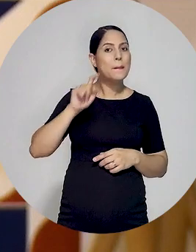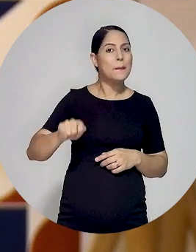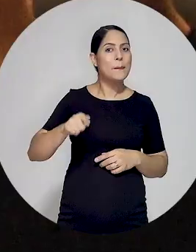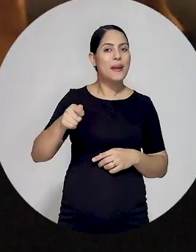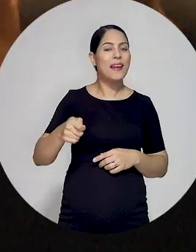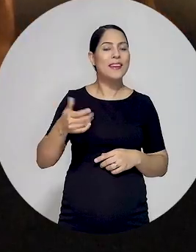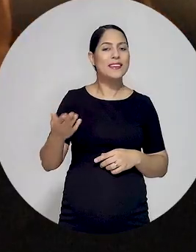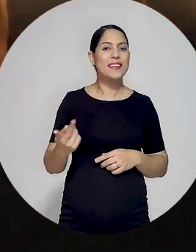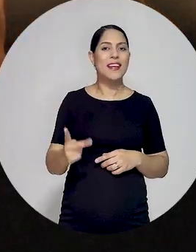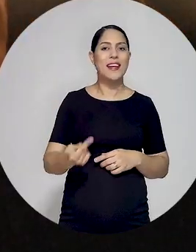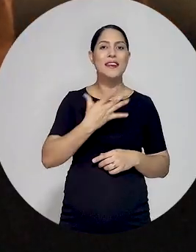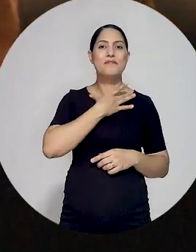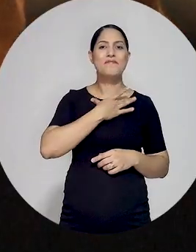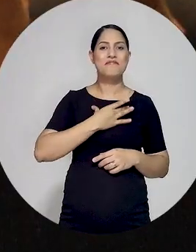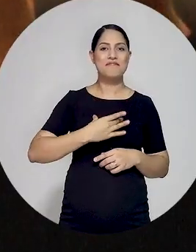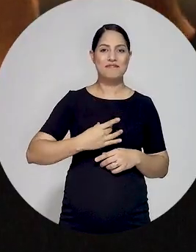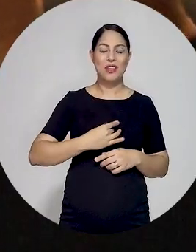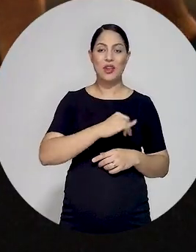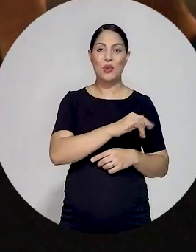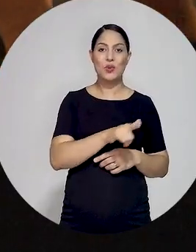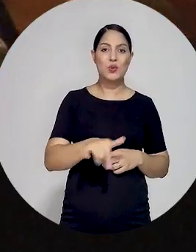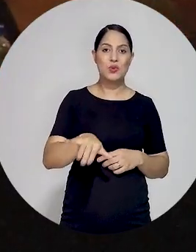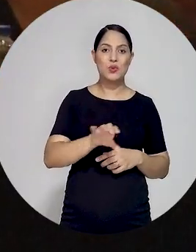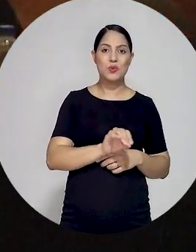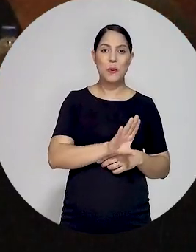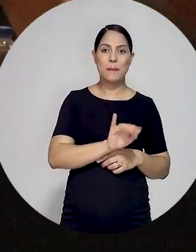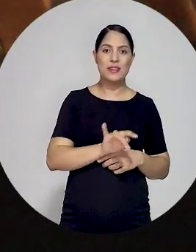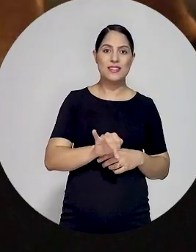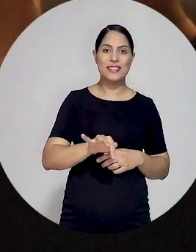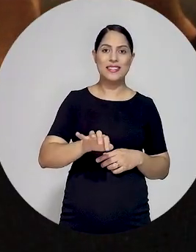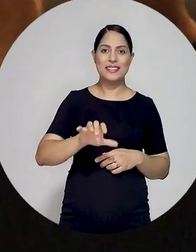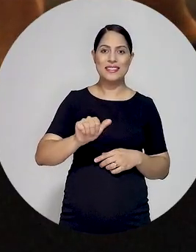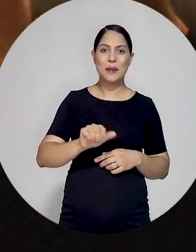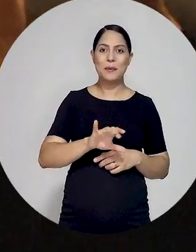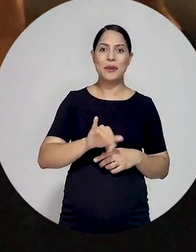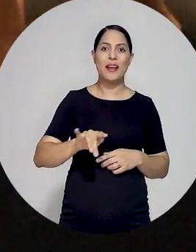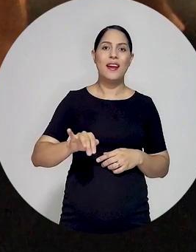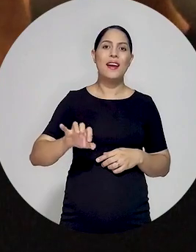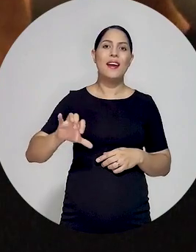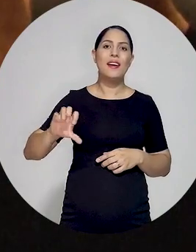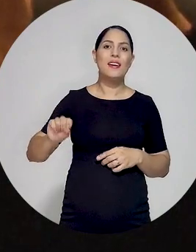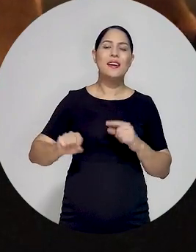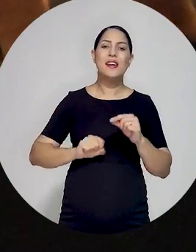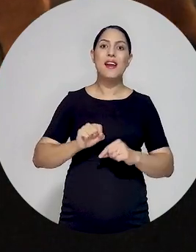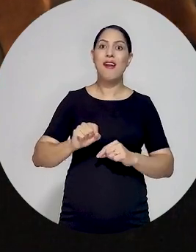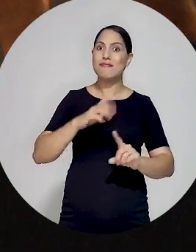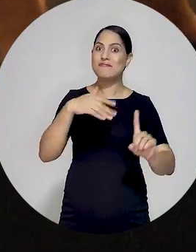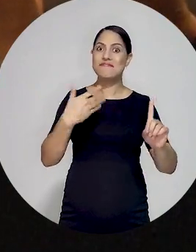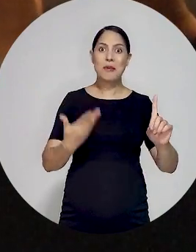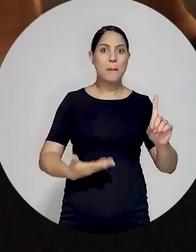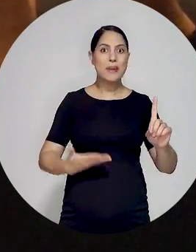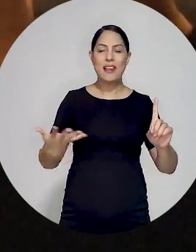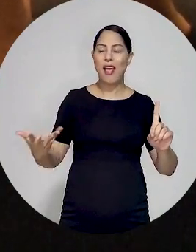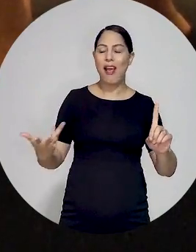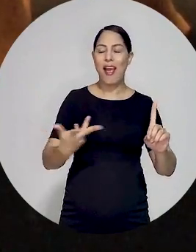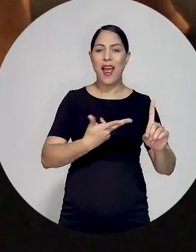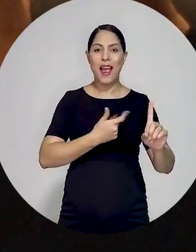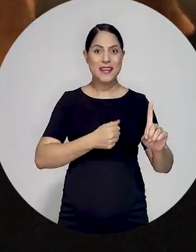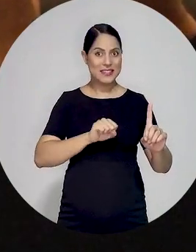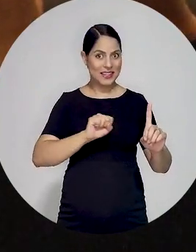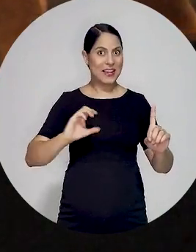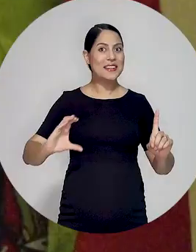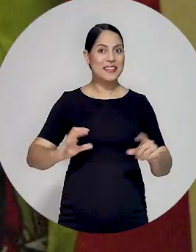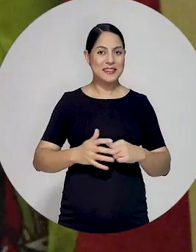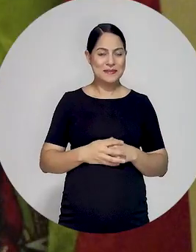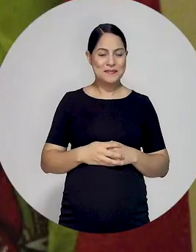Beto Simonetti, foi outorgado com a medalha João Batista Bonassis, maior honraria da seccional da OAB em Santa